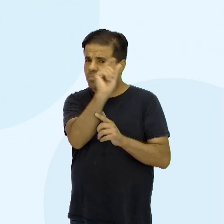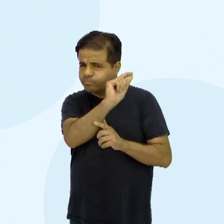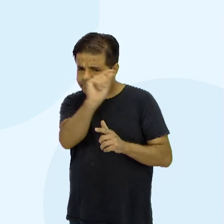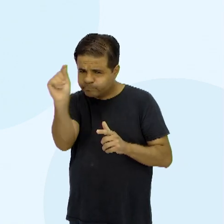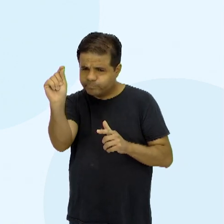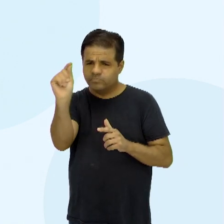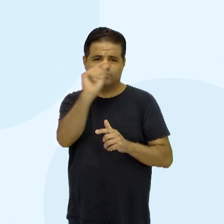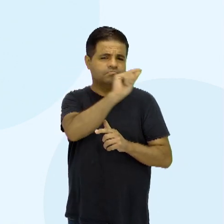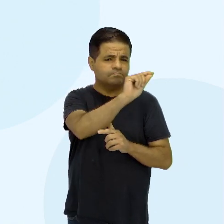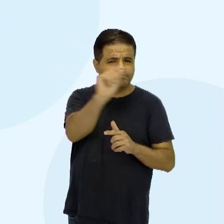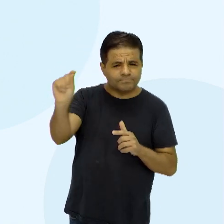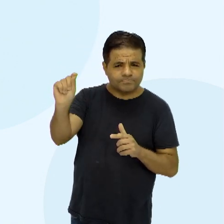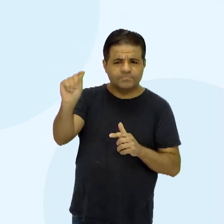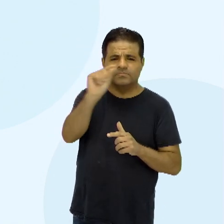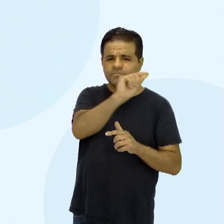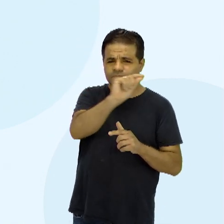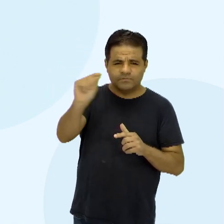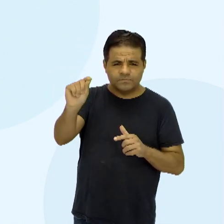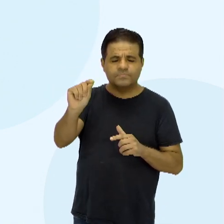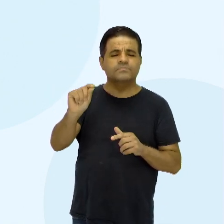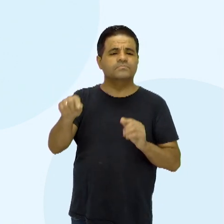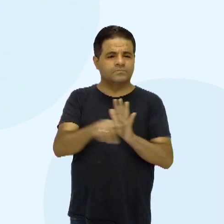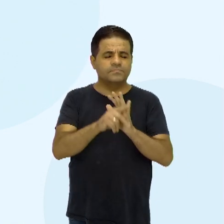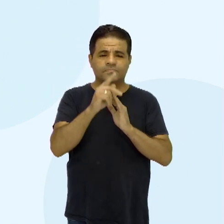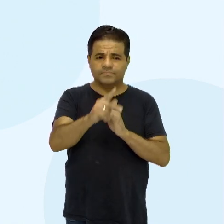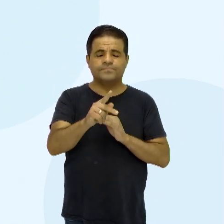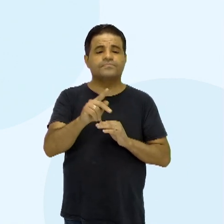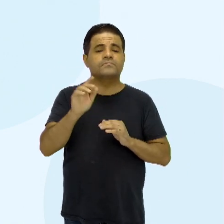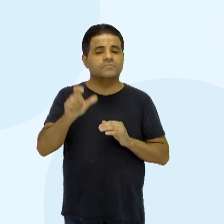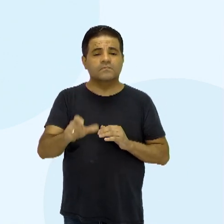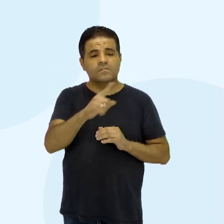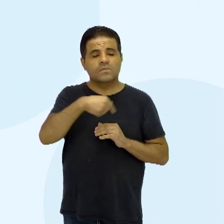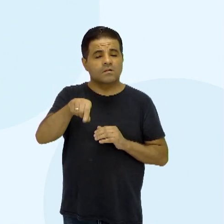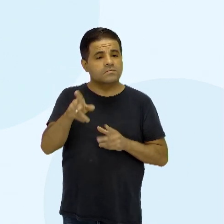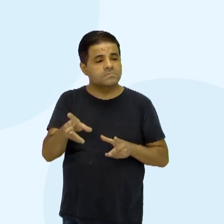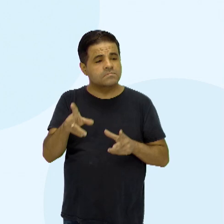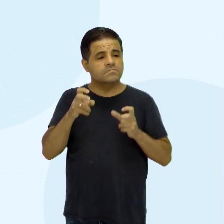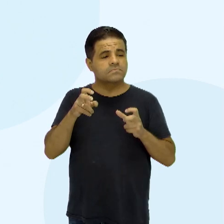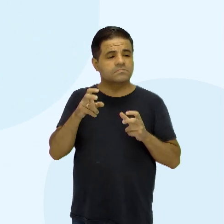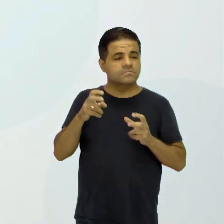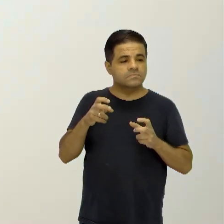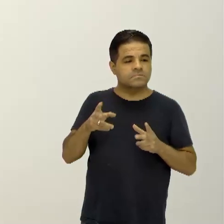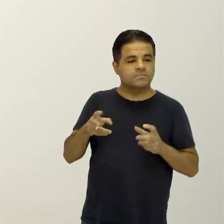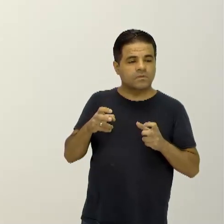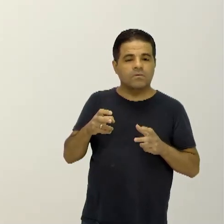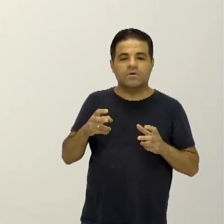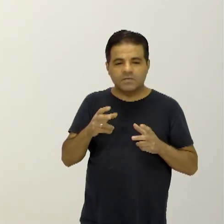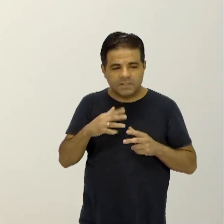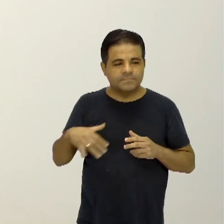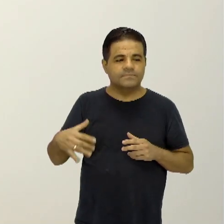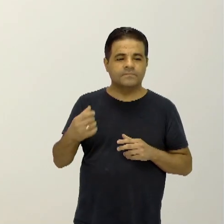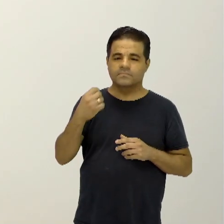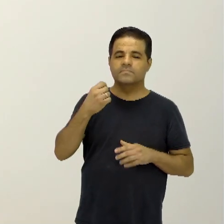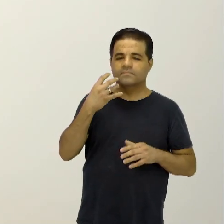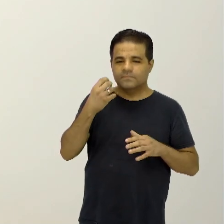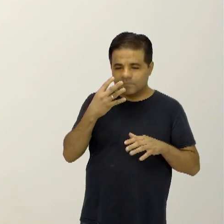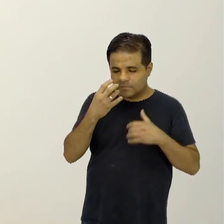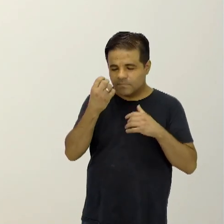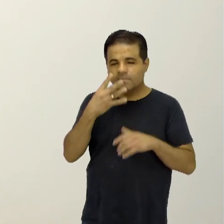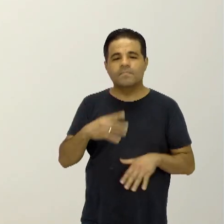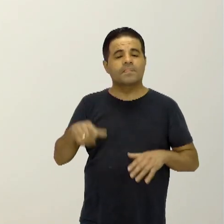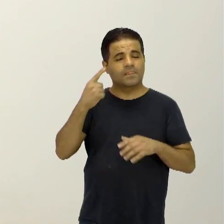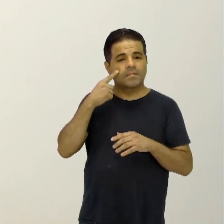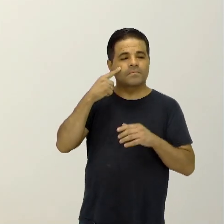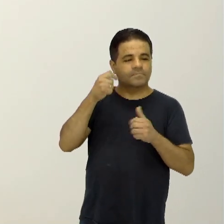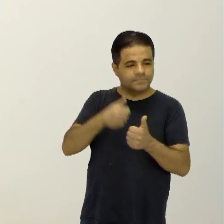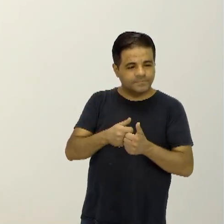aqui um lugarzinho específico na tela para a gente perceber aí alguma coisa. Vamos para a próxima